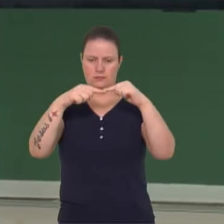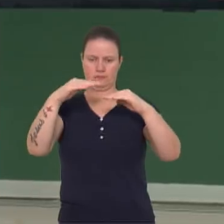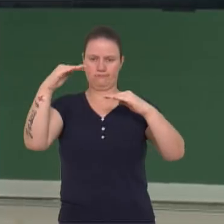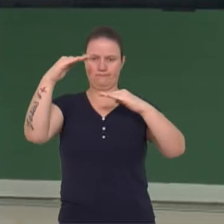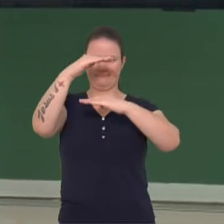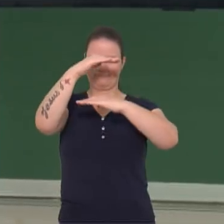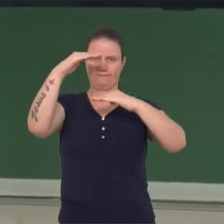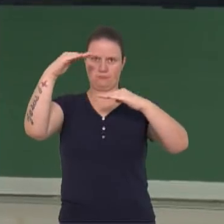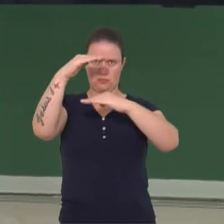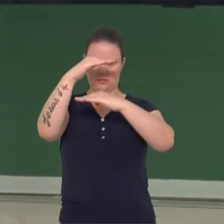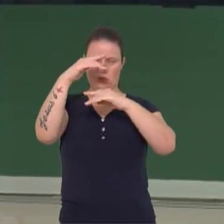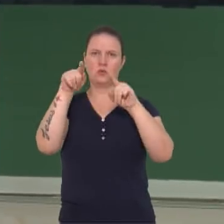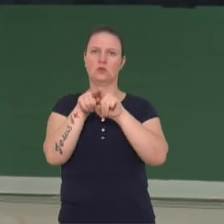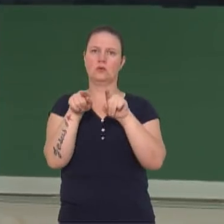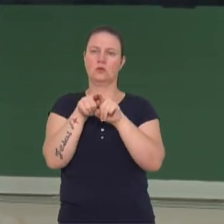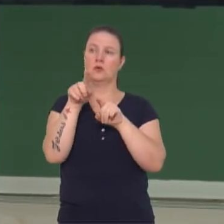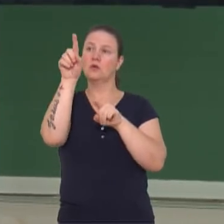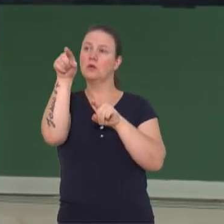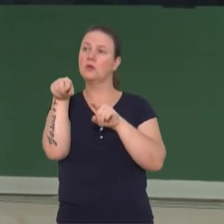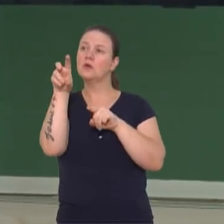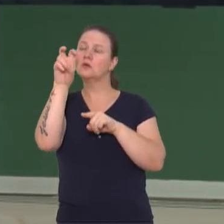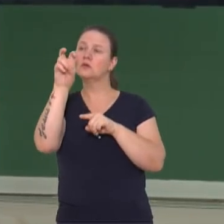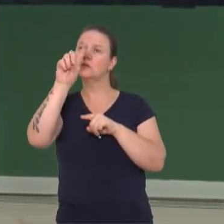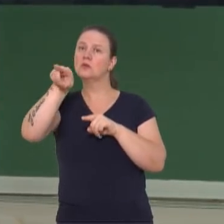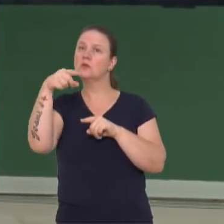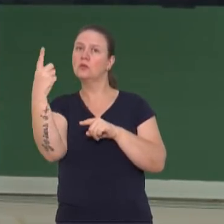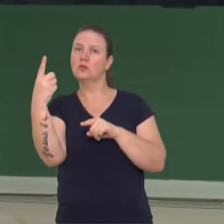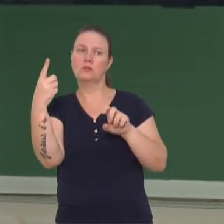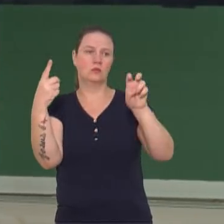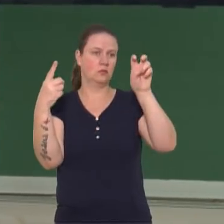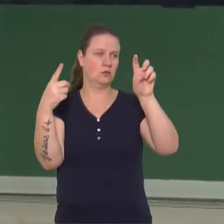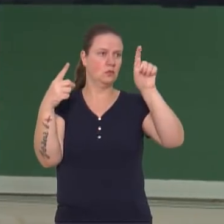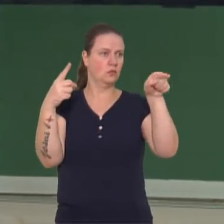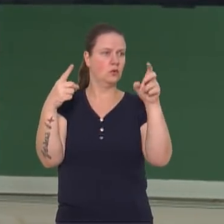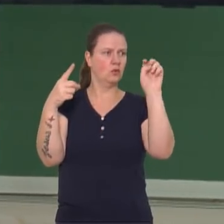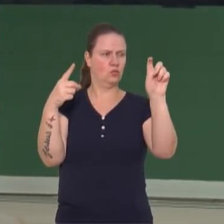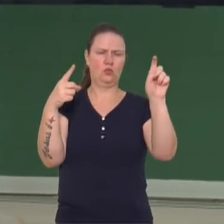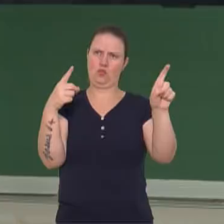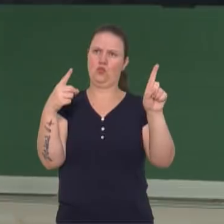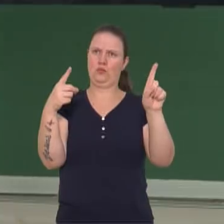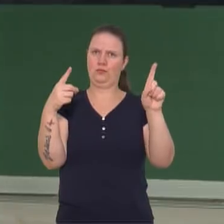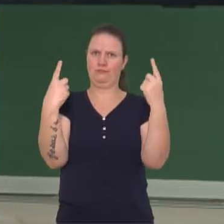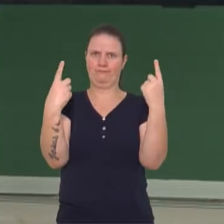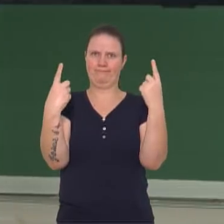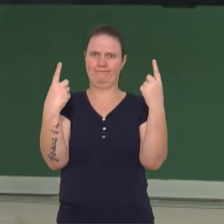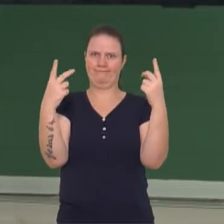10,2. Se aqui mede 5,1, aqui também vai medir 5,1.